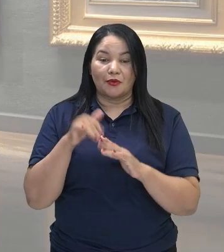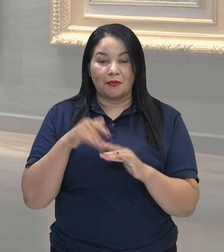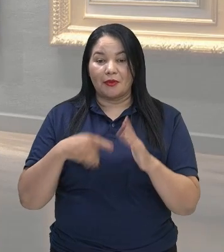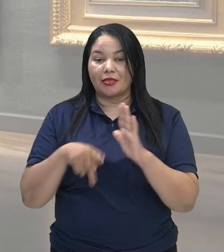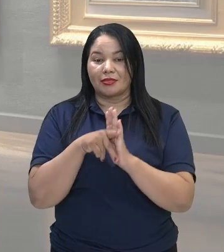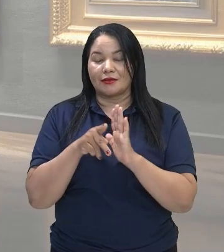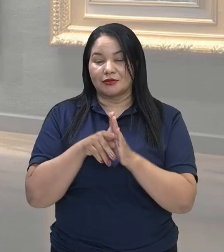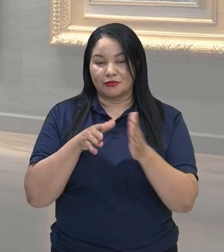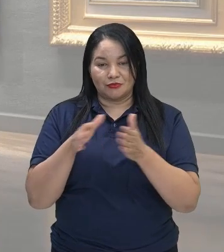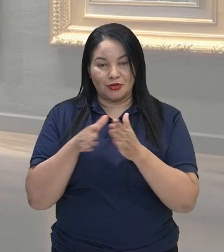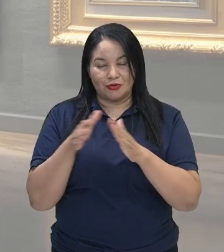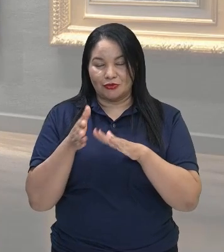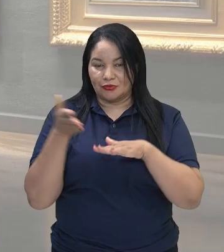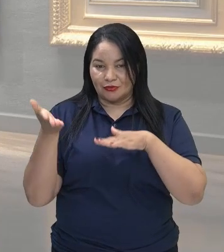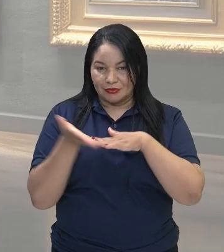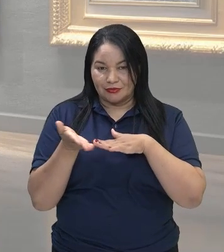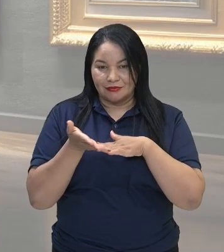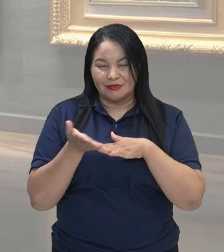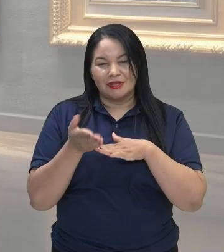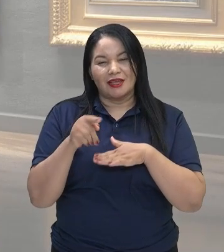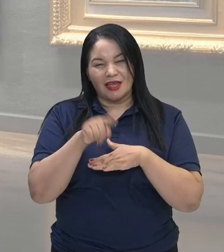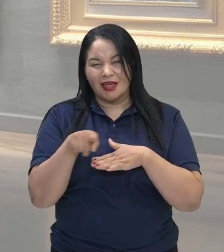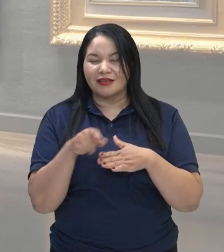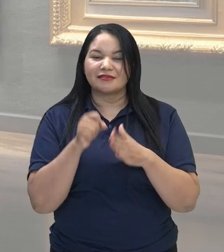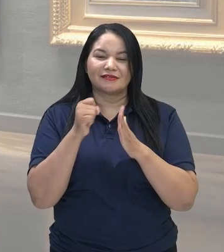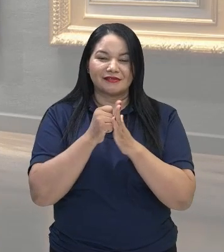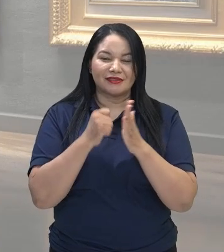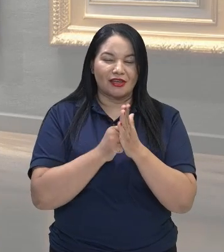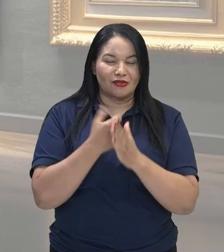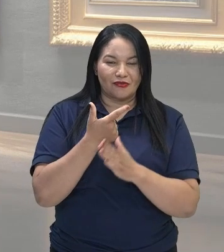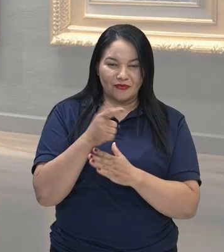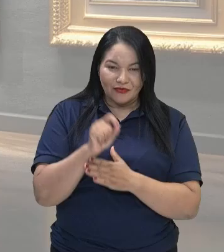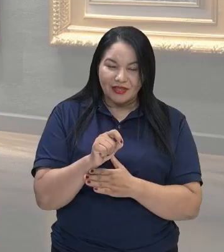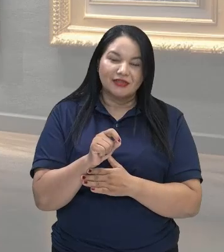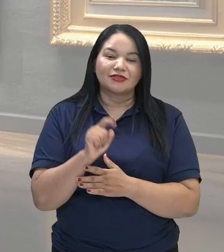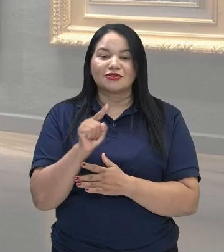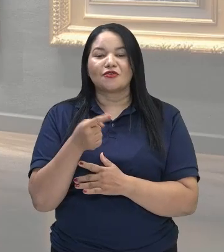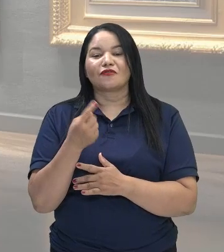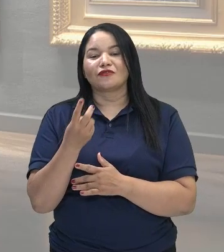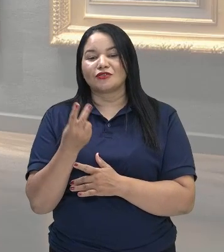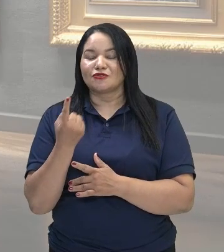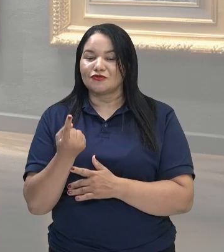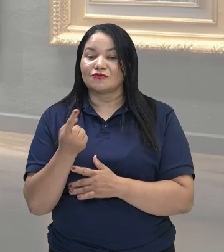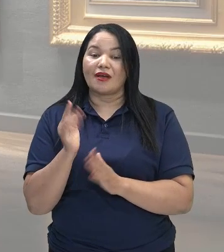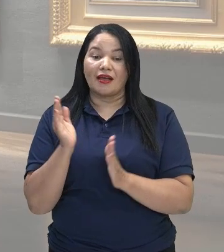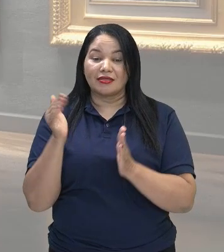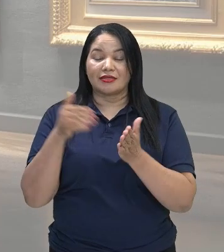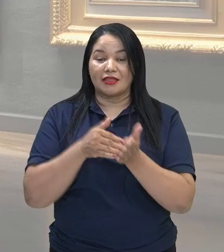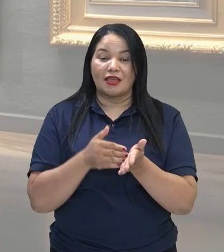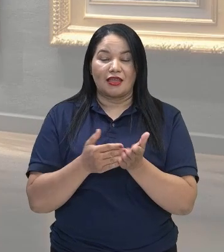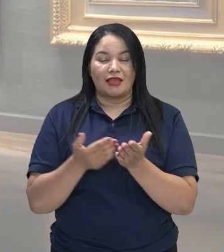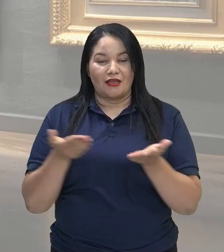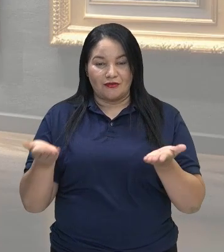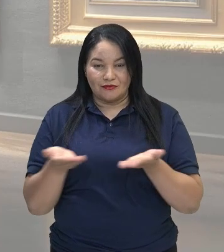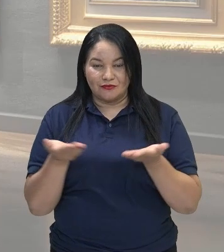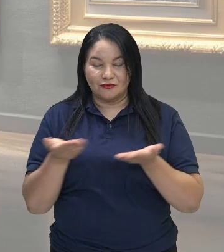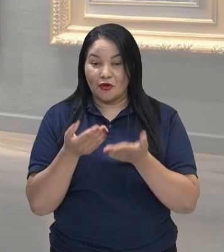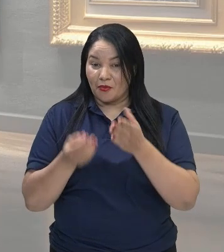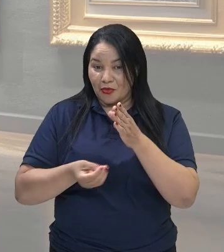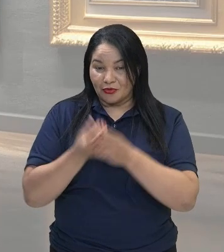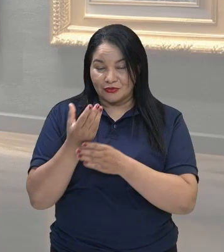contemporaneidade, aqueles que estão aí no século XX, século XXI, até os dias atuais,